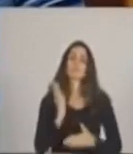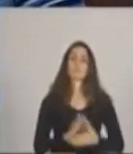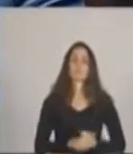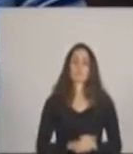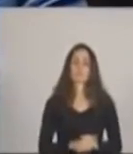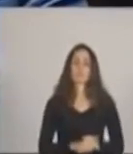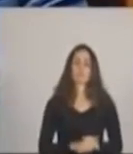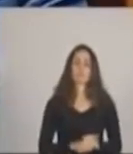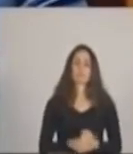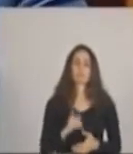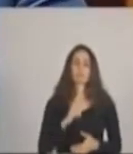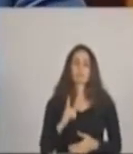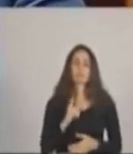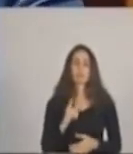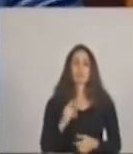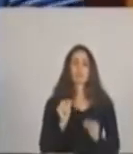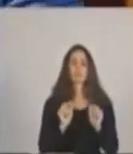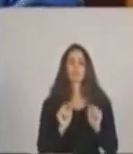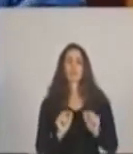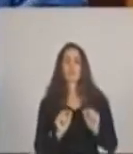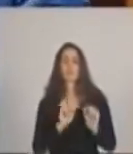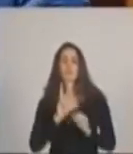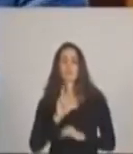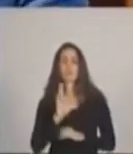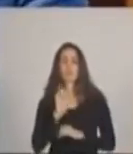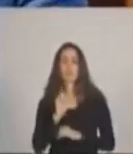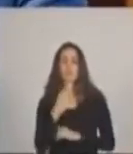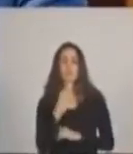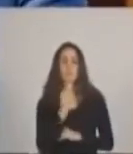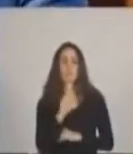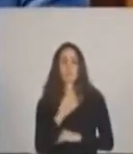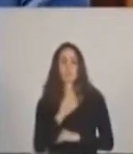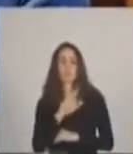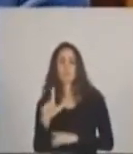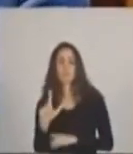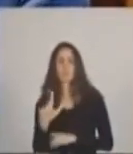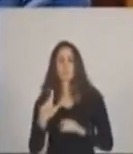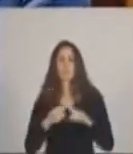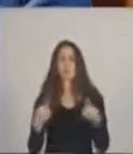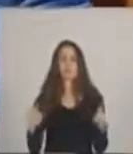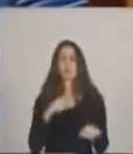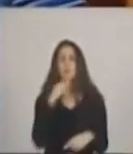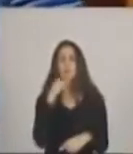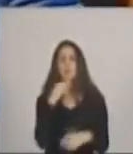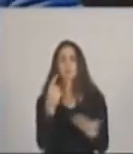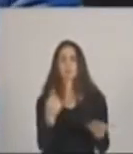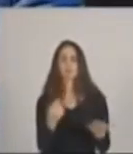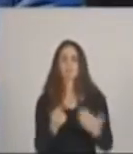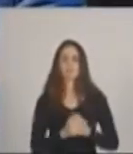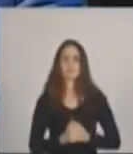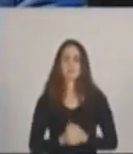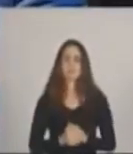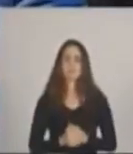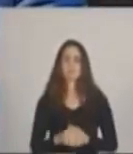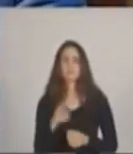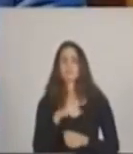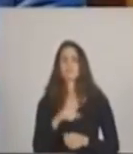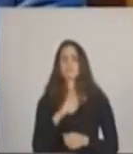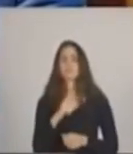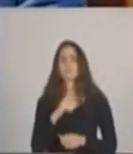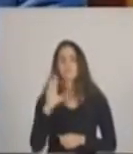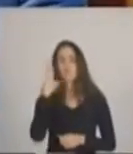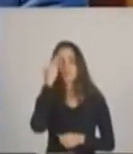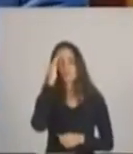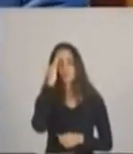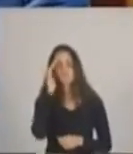parecer da Procuradoria pelo veto parcial, o que, infelizmente, não ocorreu. Nós temos um entendimento